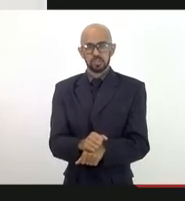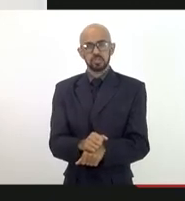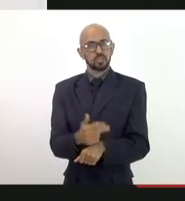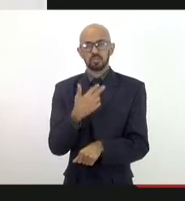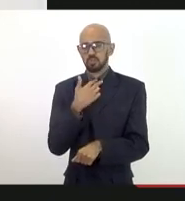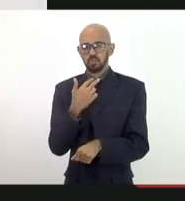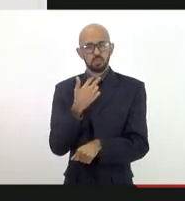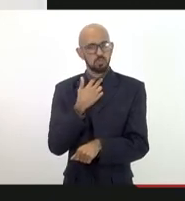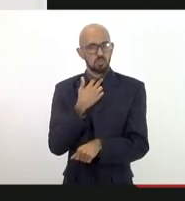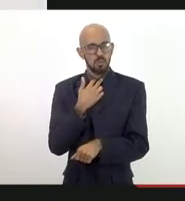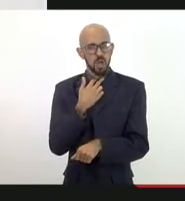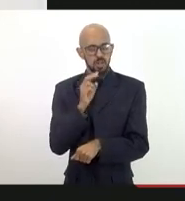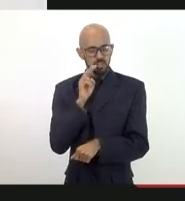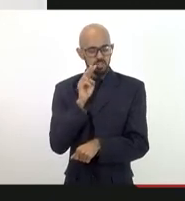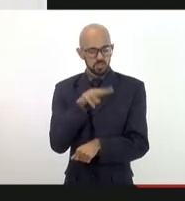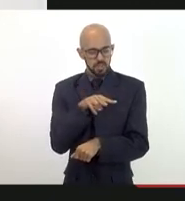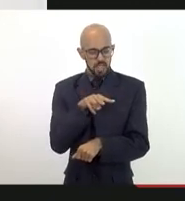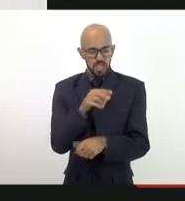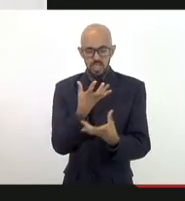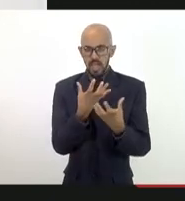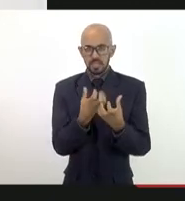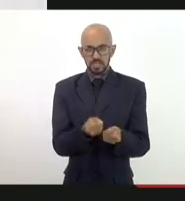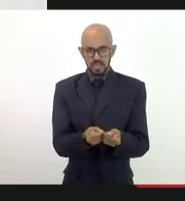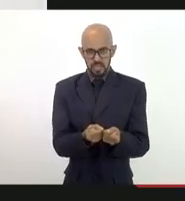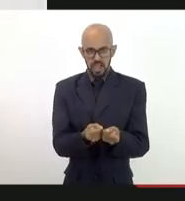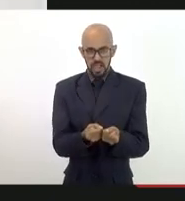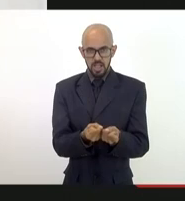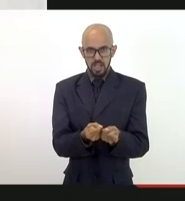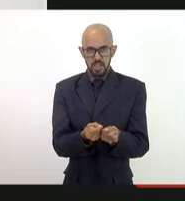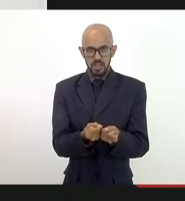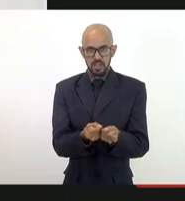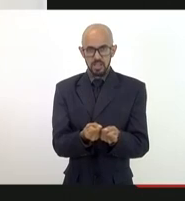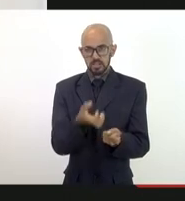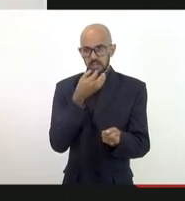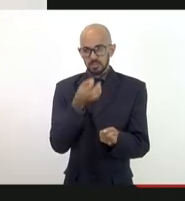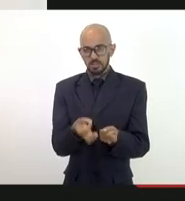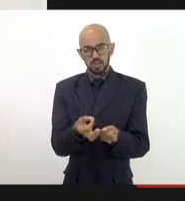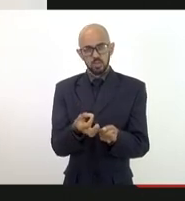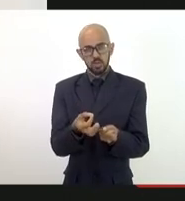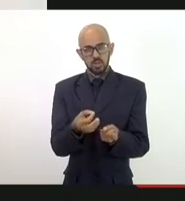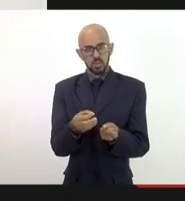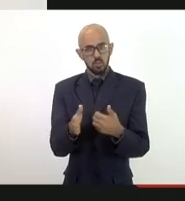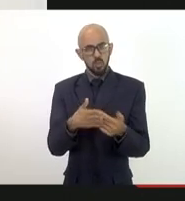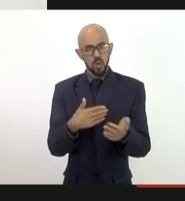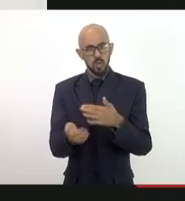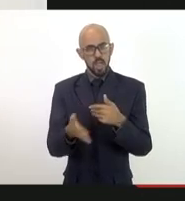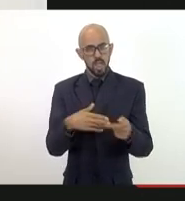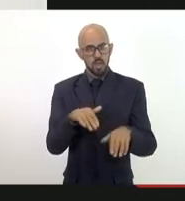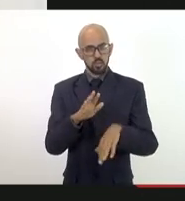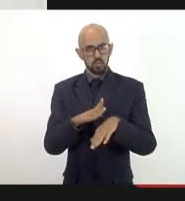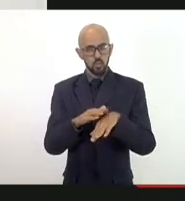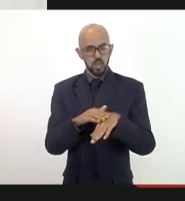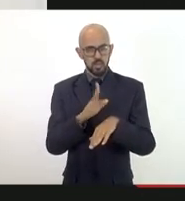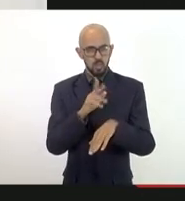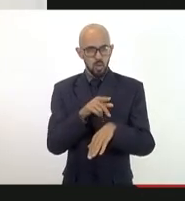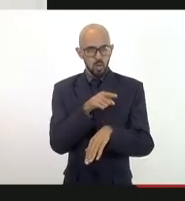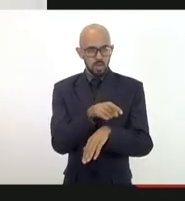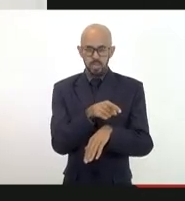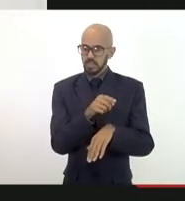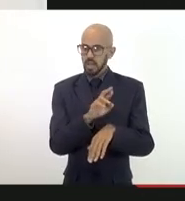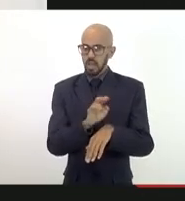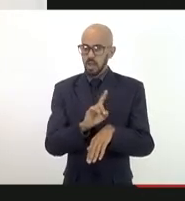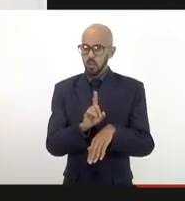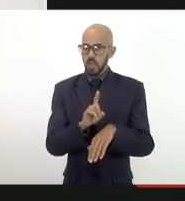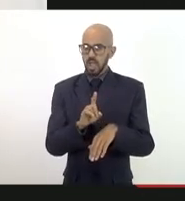distinta. Nós não podemos aceitar esse discurso de que a tuberculose ou enfim, qualquer outra doença como essa, ela não seja pauta de